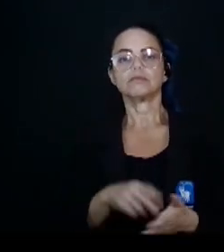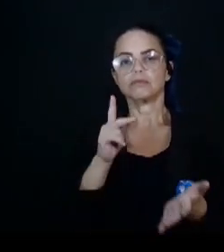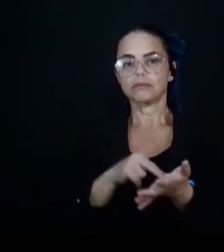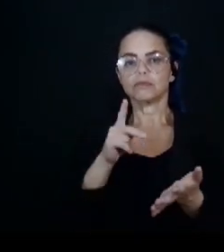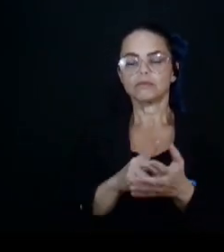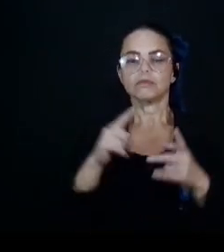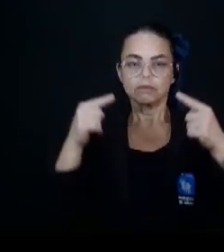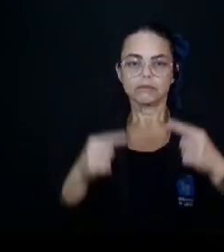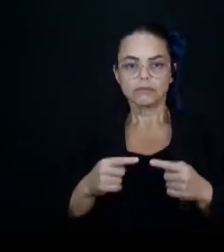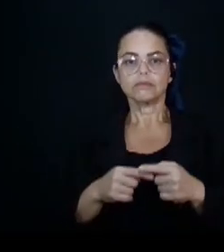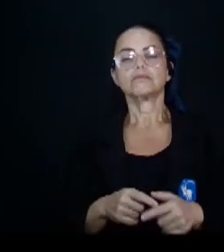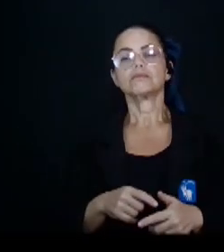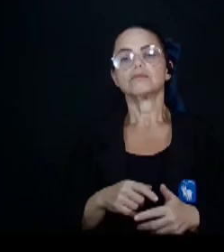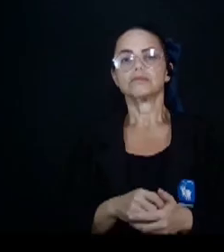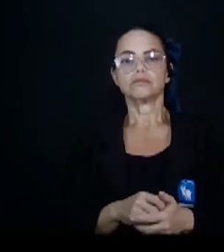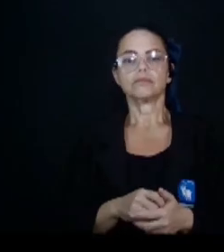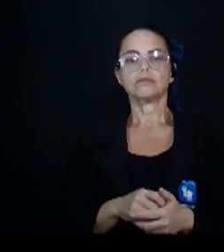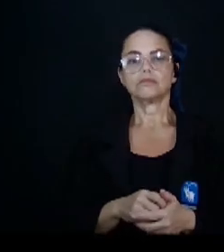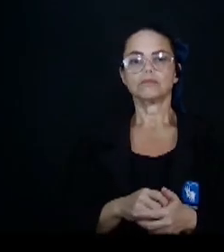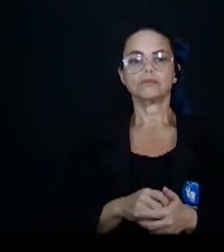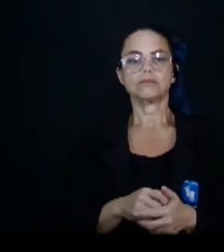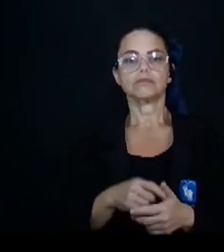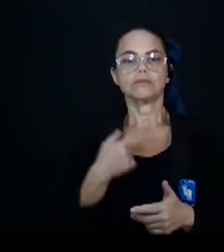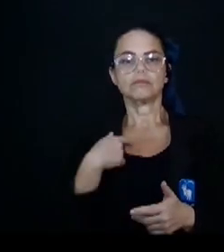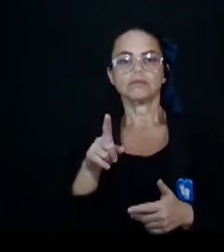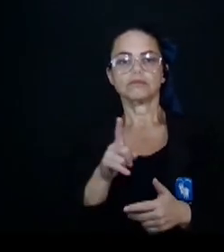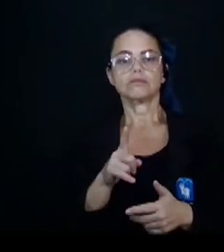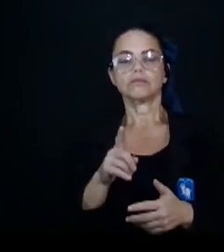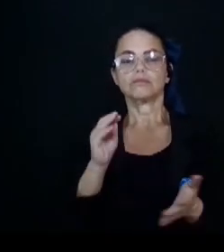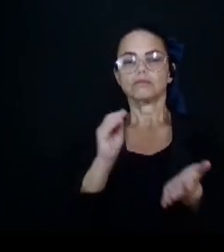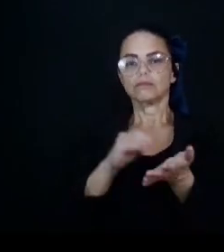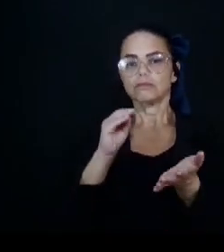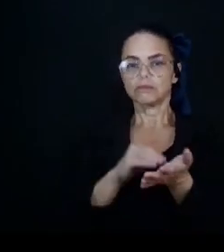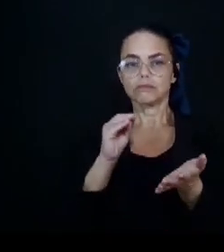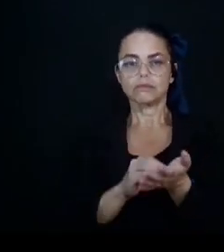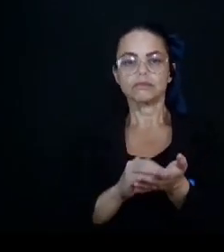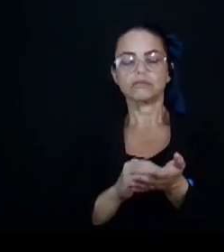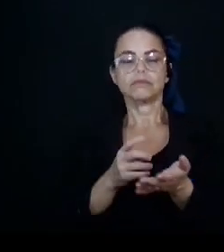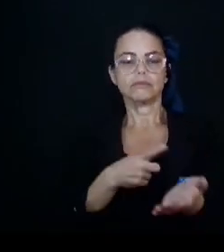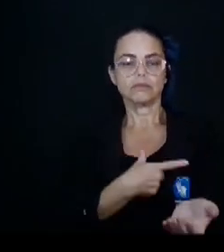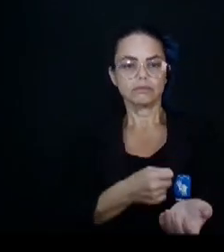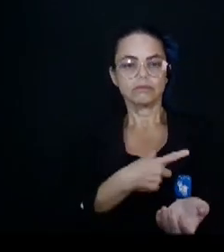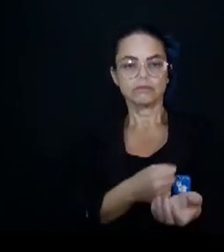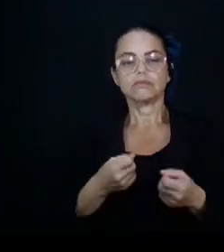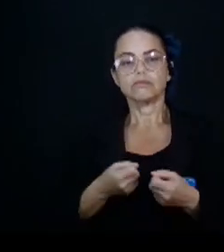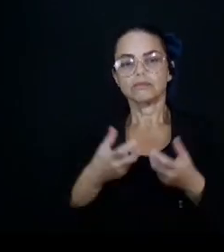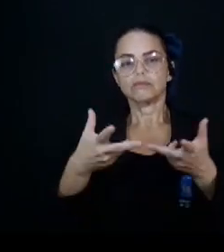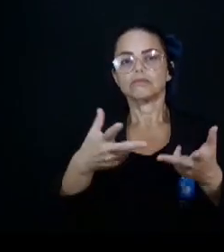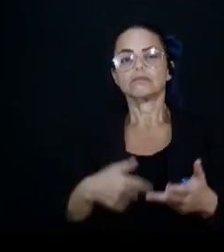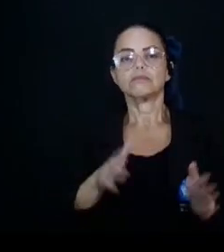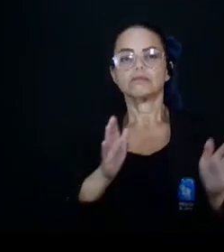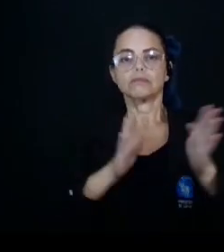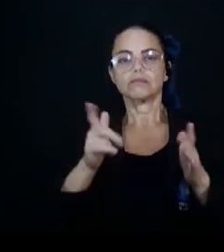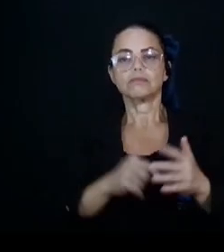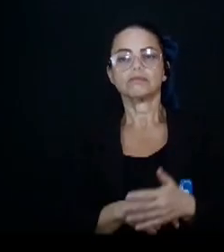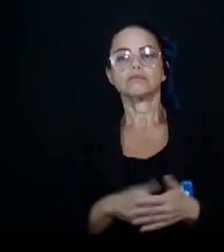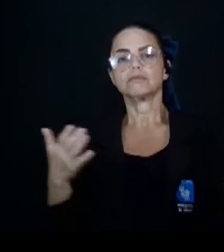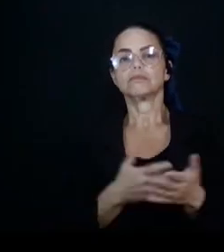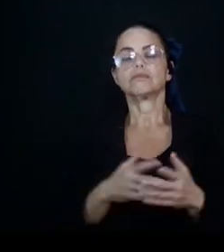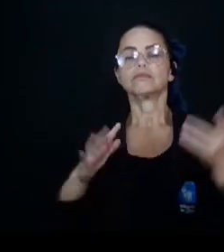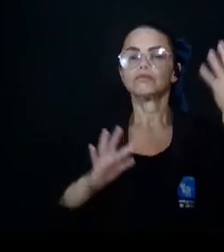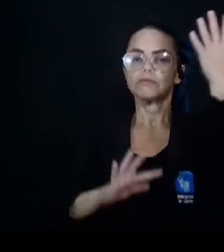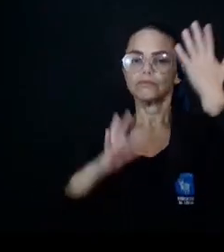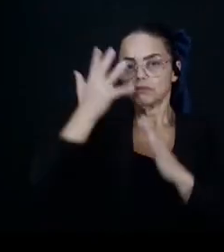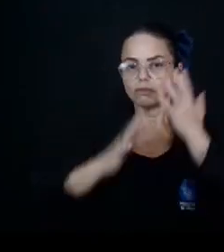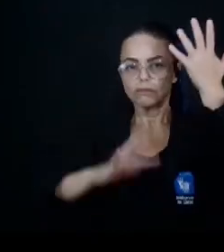questão da falta, né, de doação de sangue, principalmente nesses períodos, né, agora carnaval,